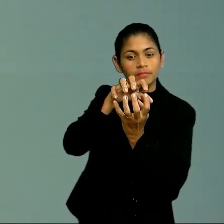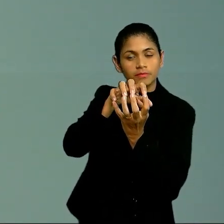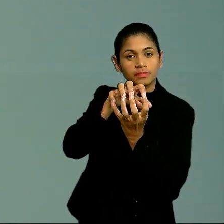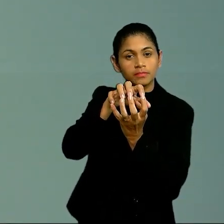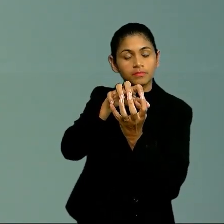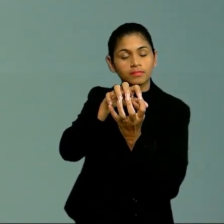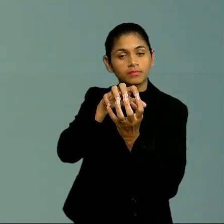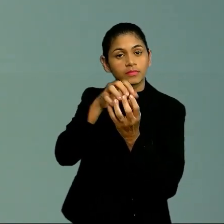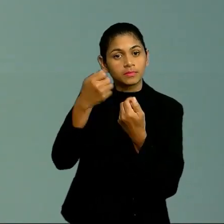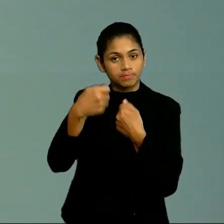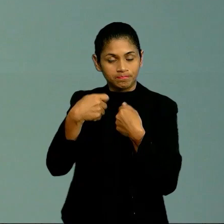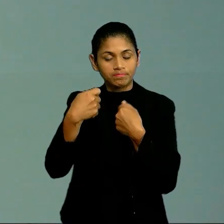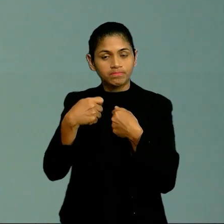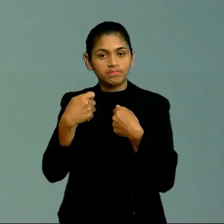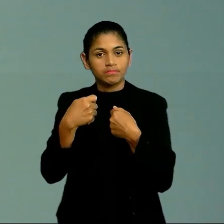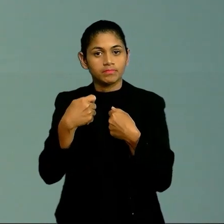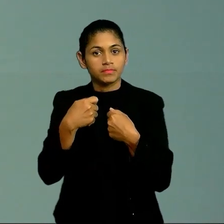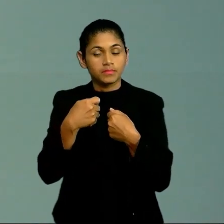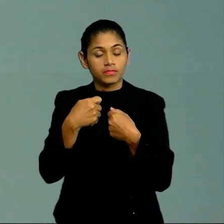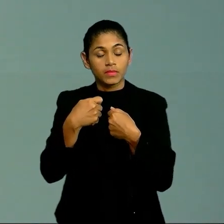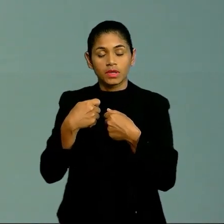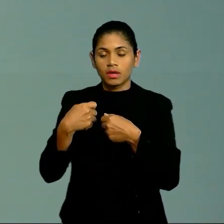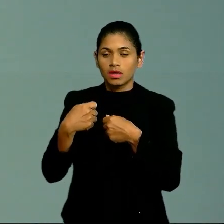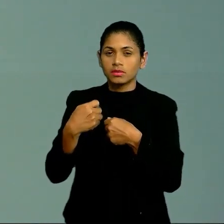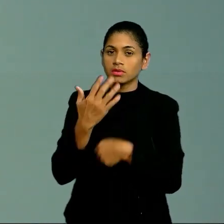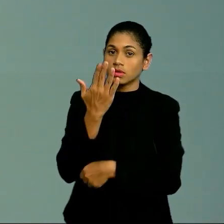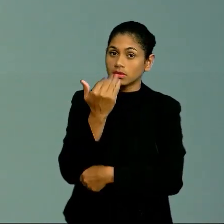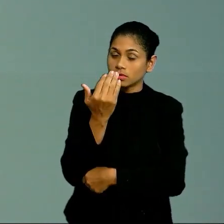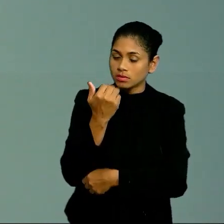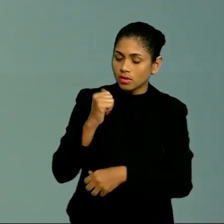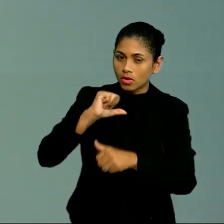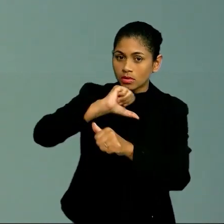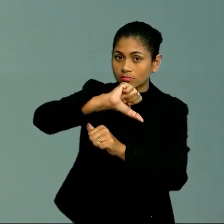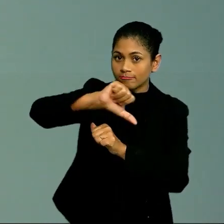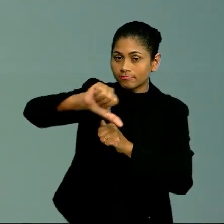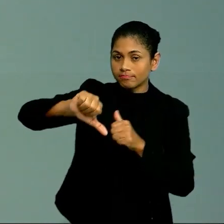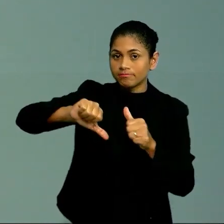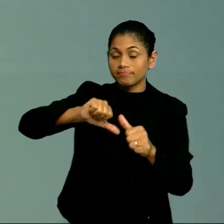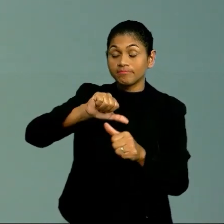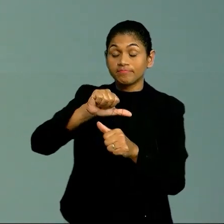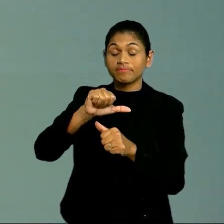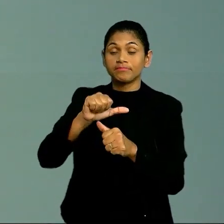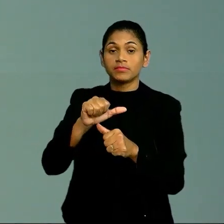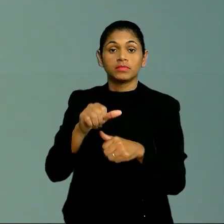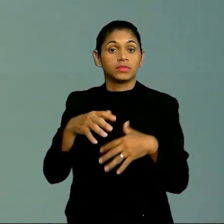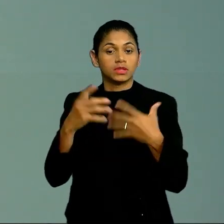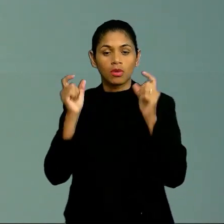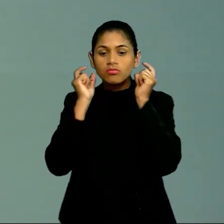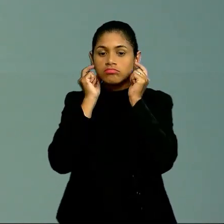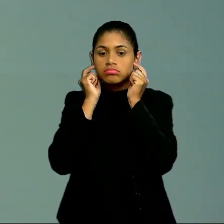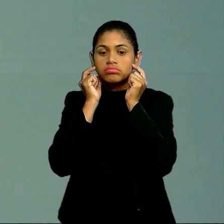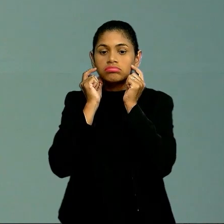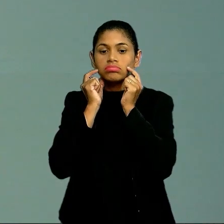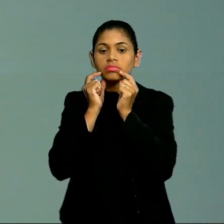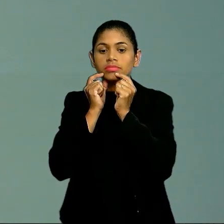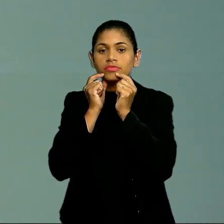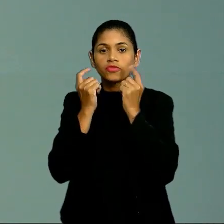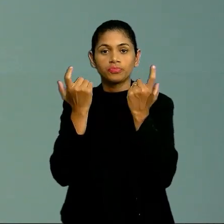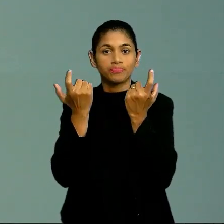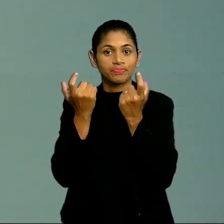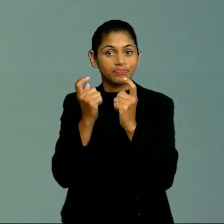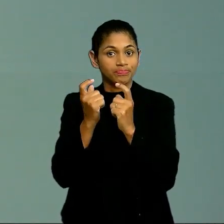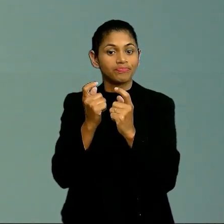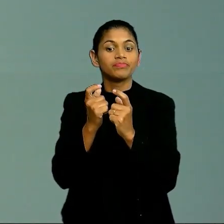que, mais uma vez, a nossa alimentação foi mudando e essa nossa dentição, nossa mandíbula foi o quê? Diminuindo.